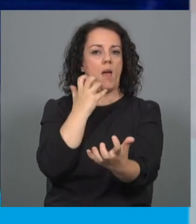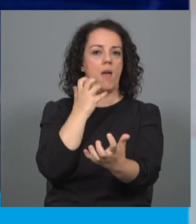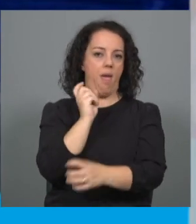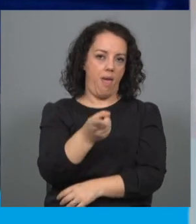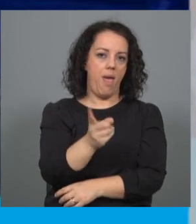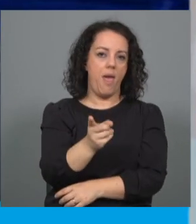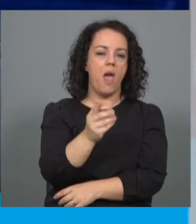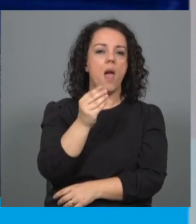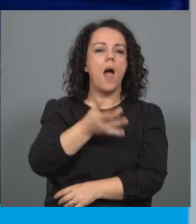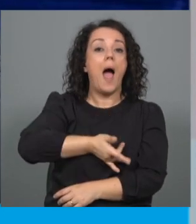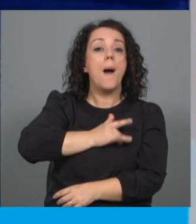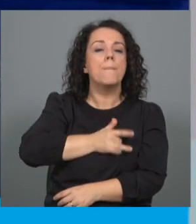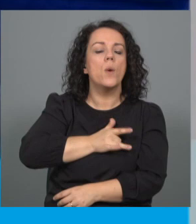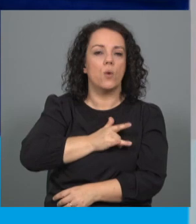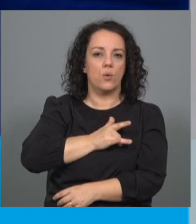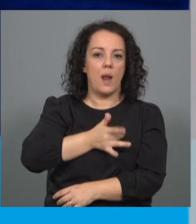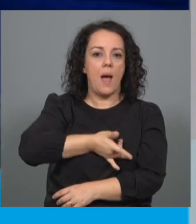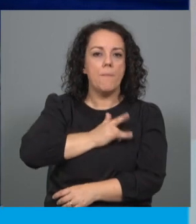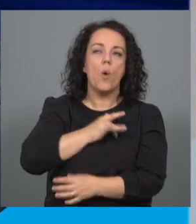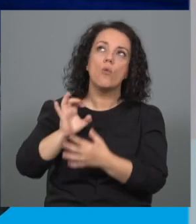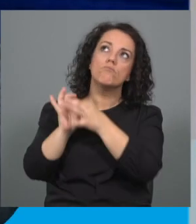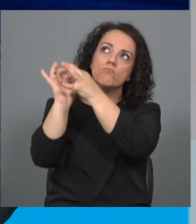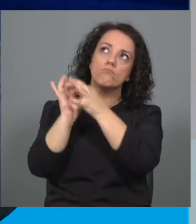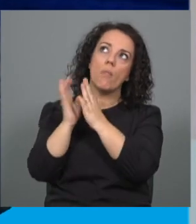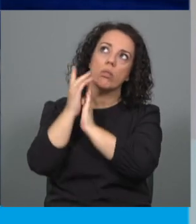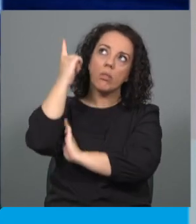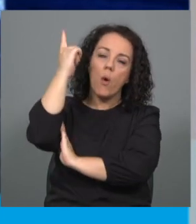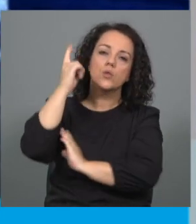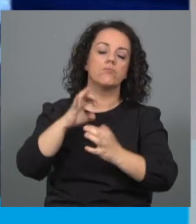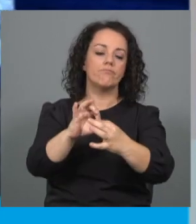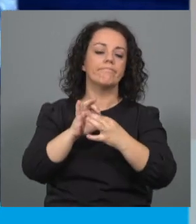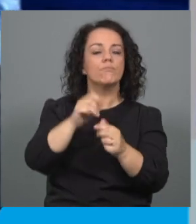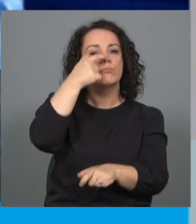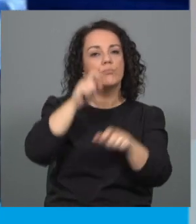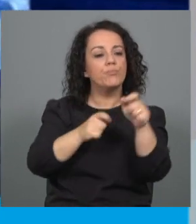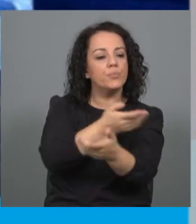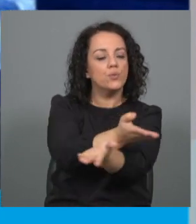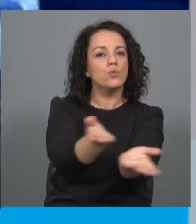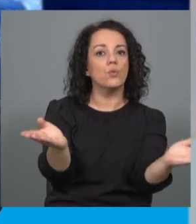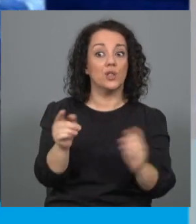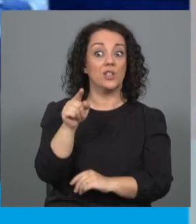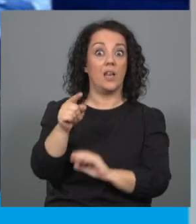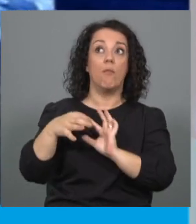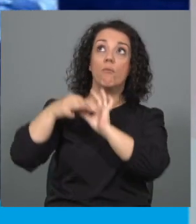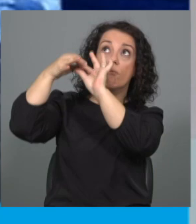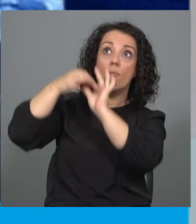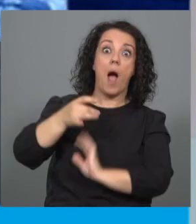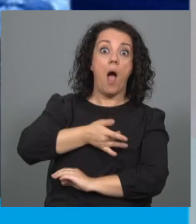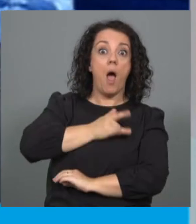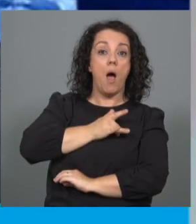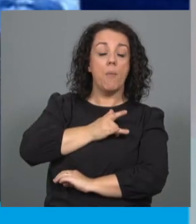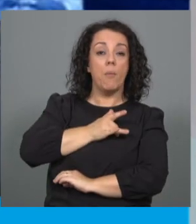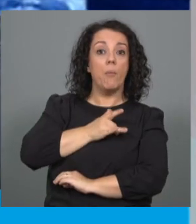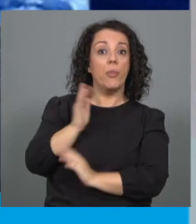desta relação amorosa com Deus e com o próximo. E quando existe esta relação amorosa com Deus e com o próximo, há